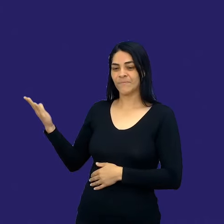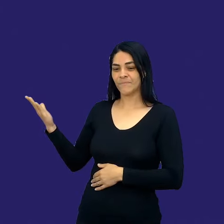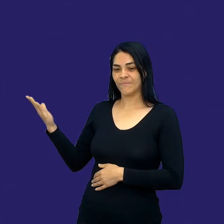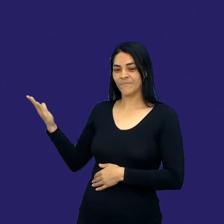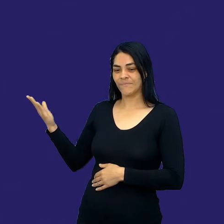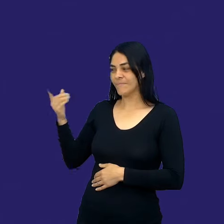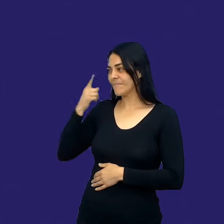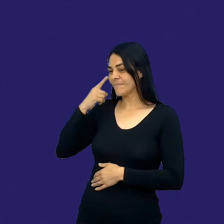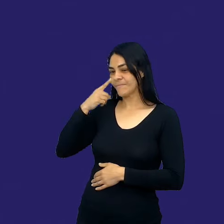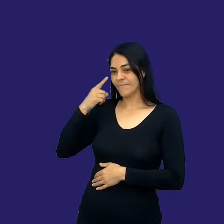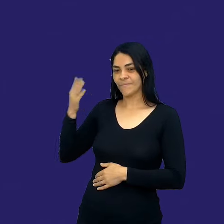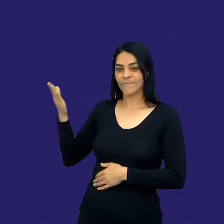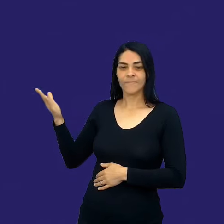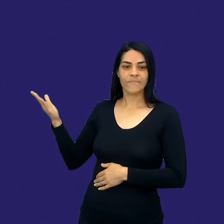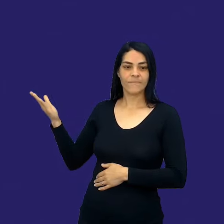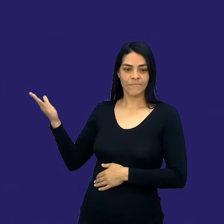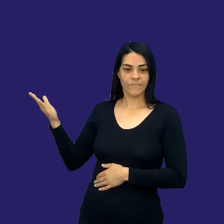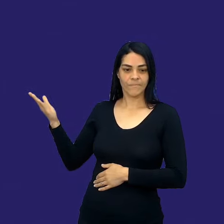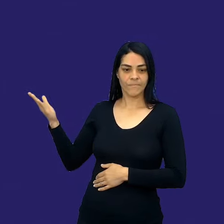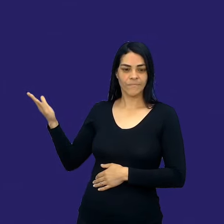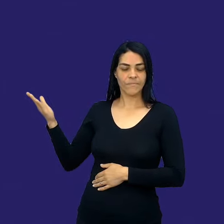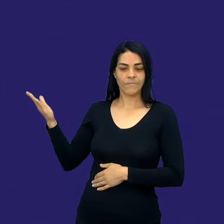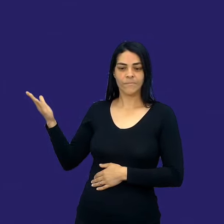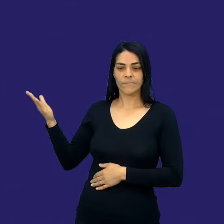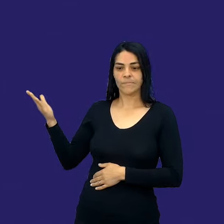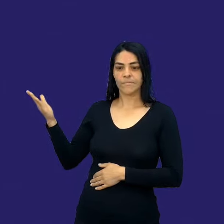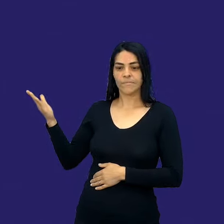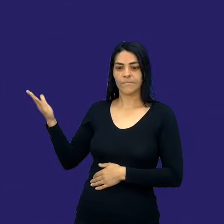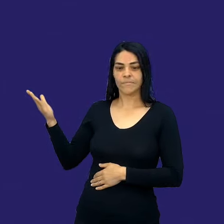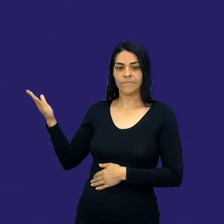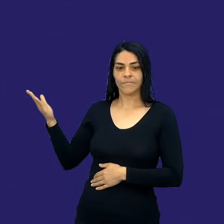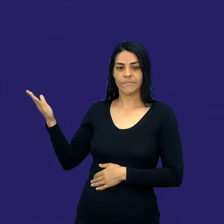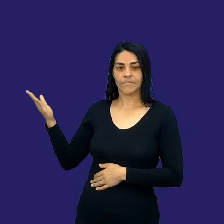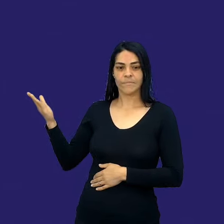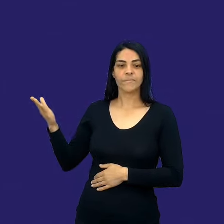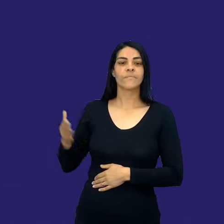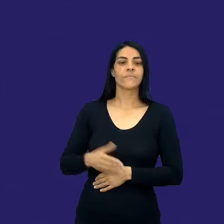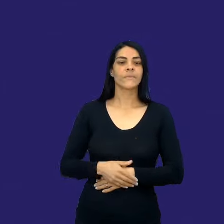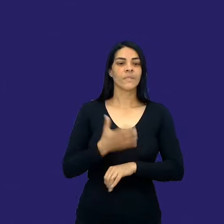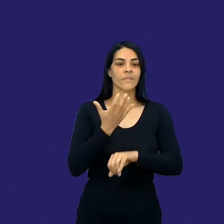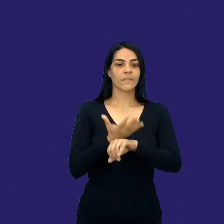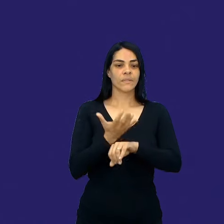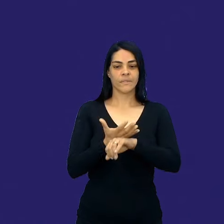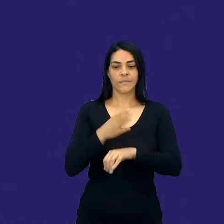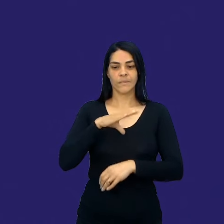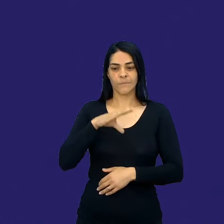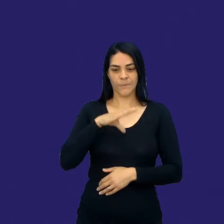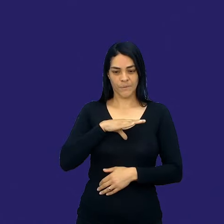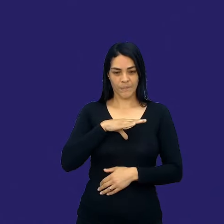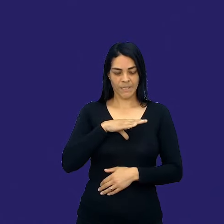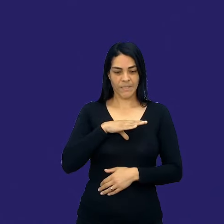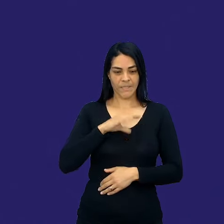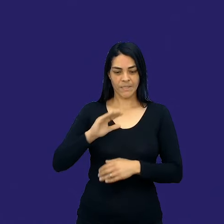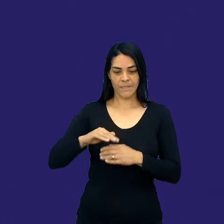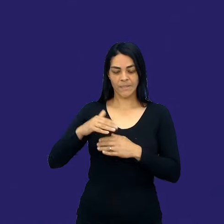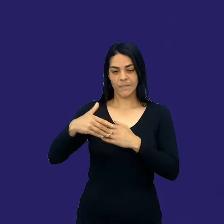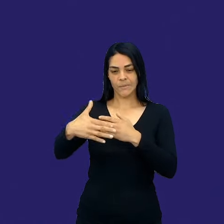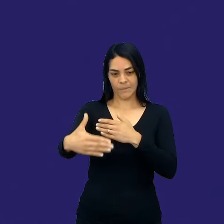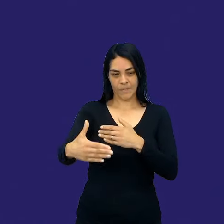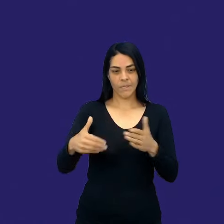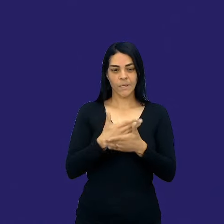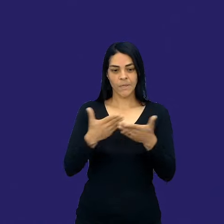temos isso, né, nós já temos aqui o componente curricular de Língua Portuguesa, e a seguir nós vamos ver como nós